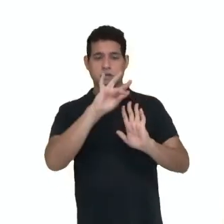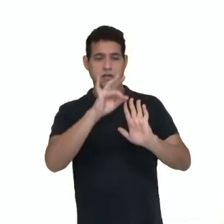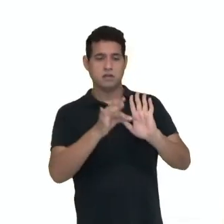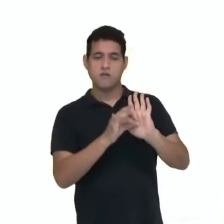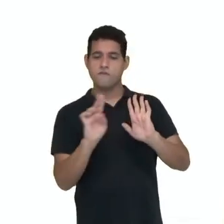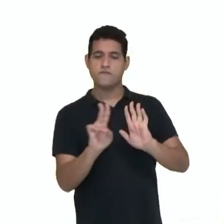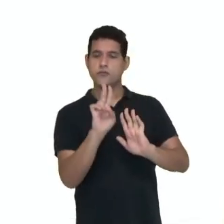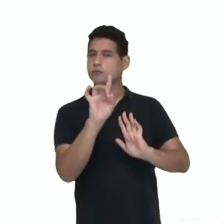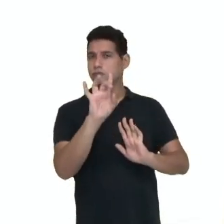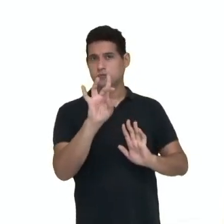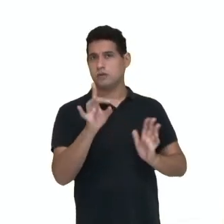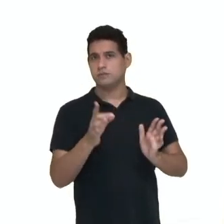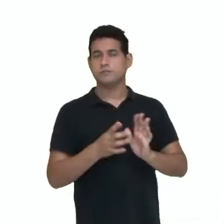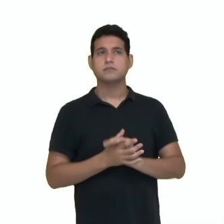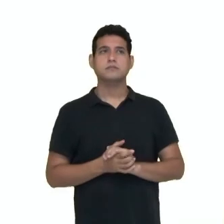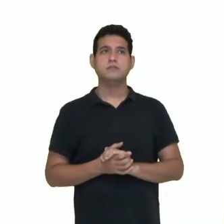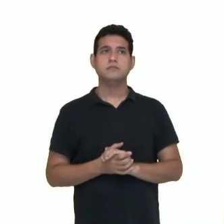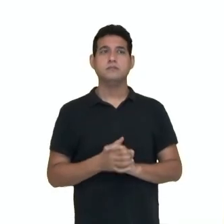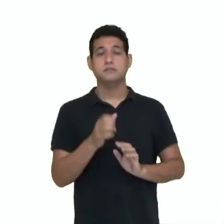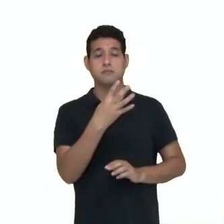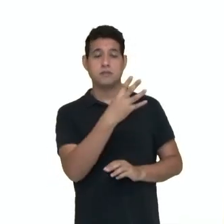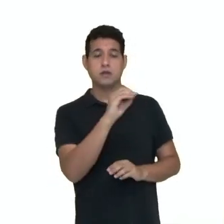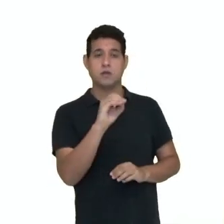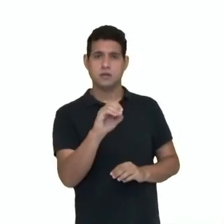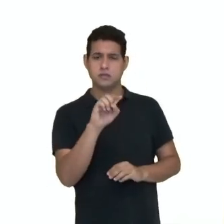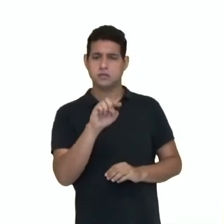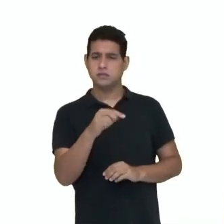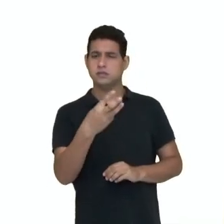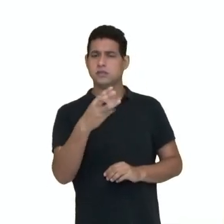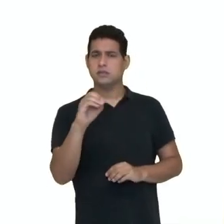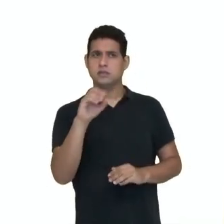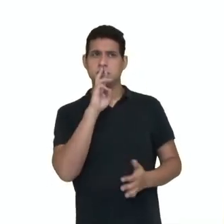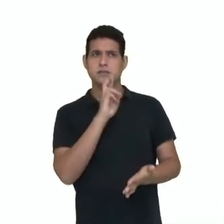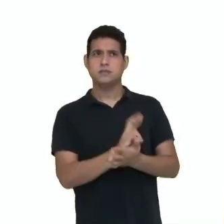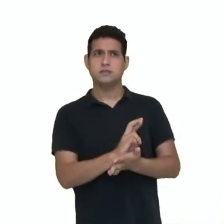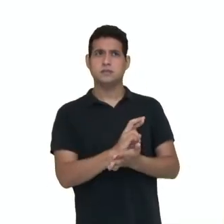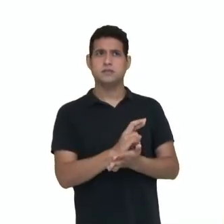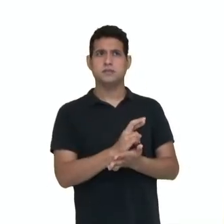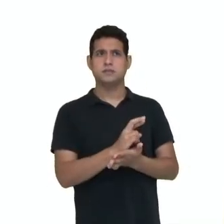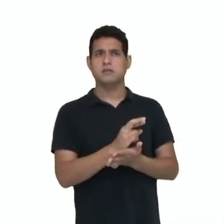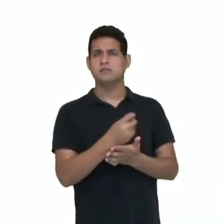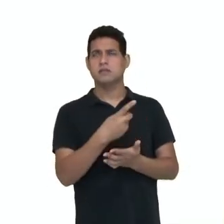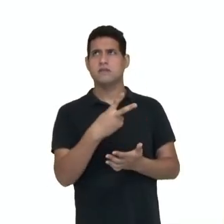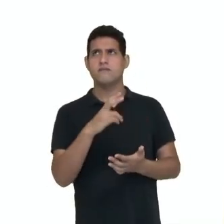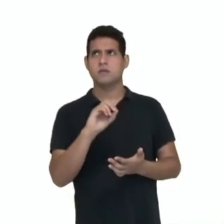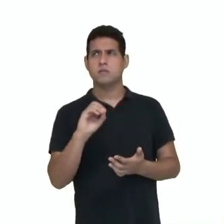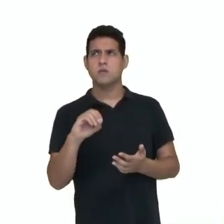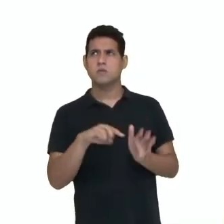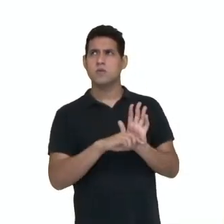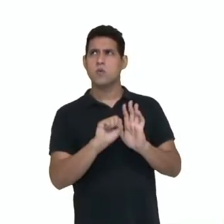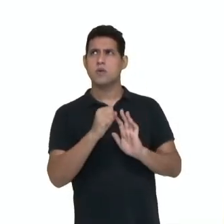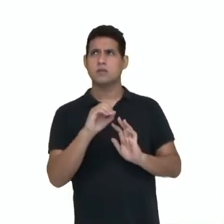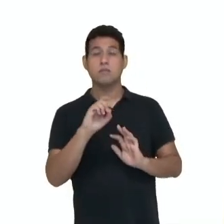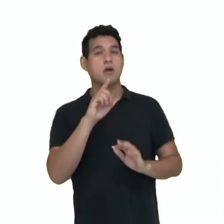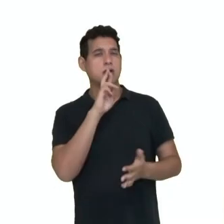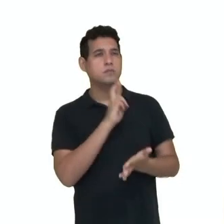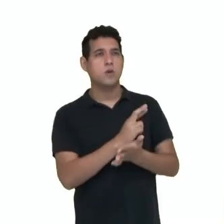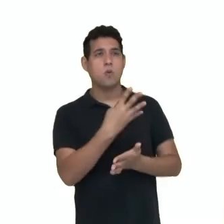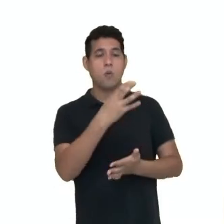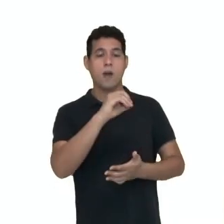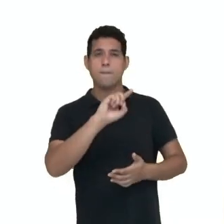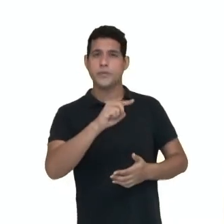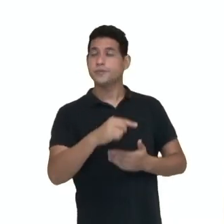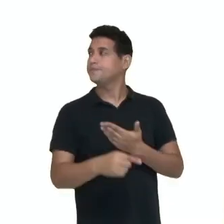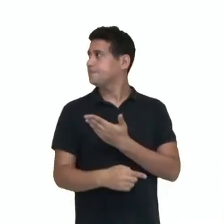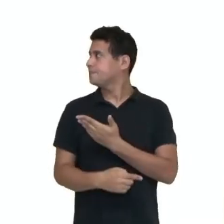esse valor. Dá 400 vezes 300, 120 mil, menos 80 mil, dá 40 mil daí, ok?